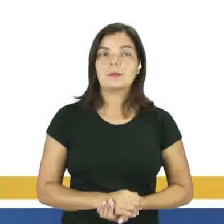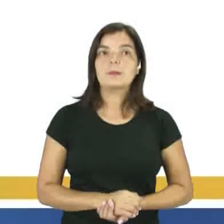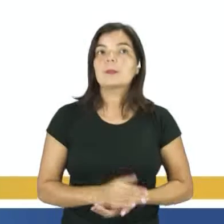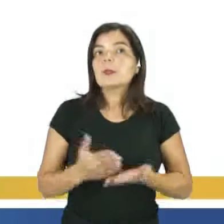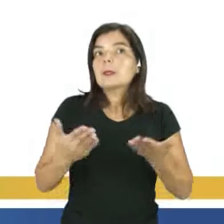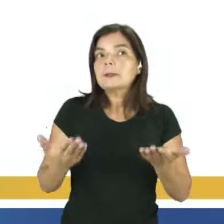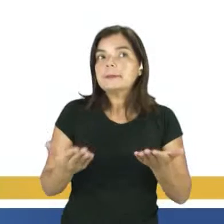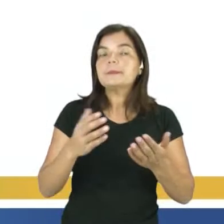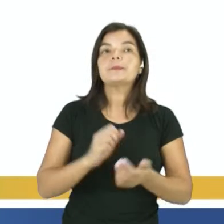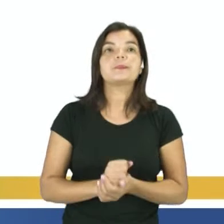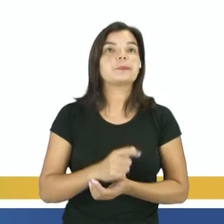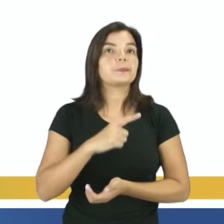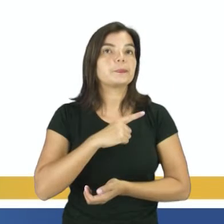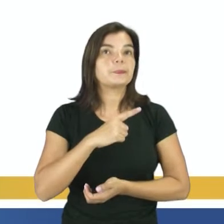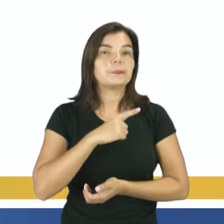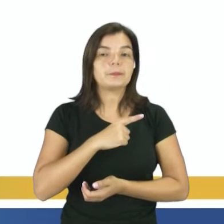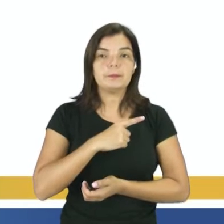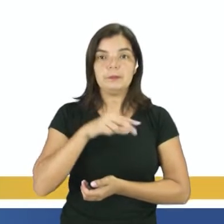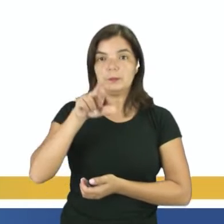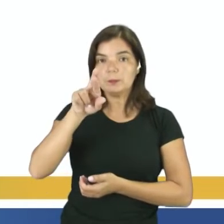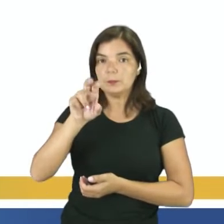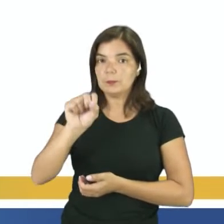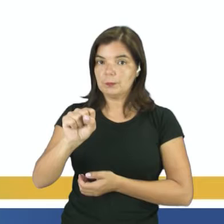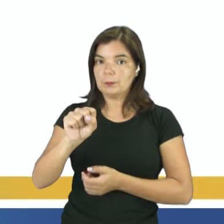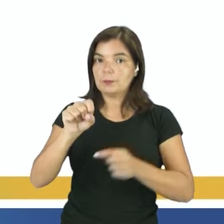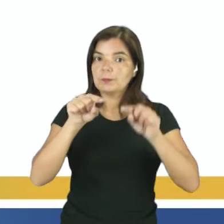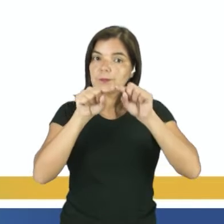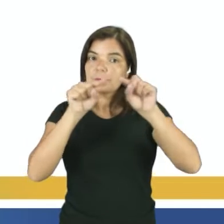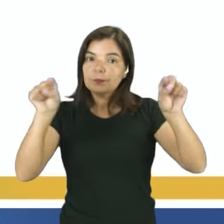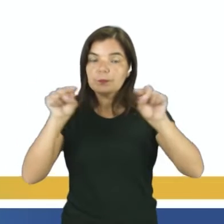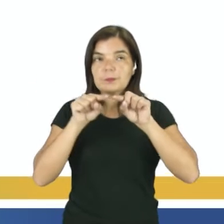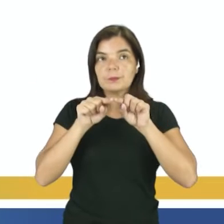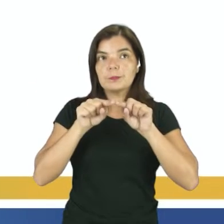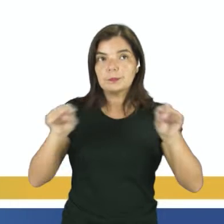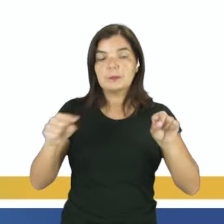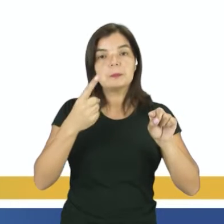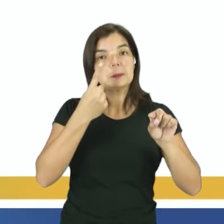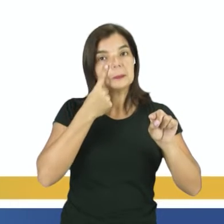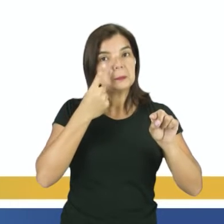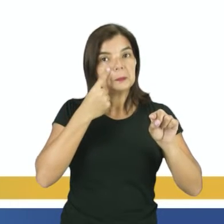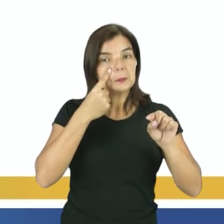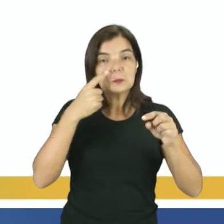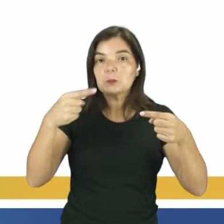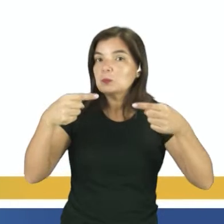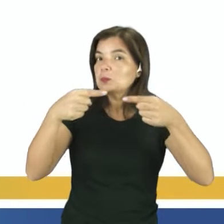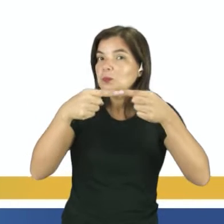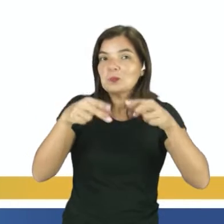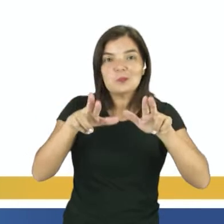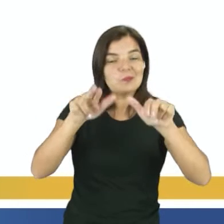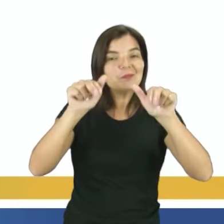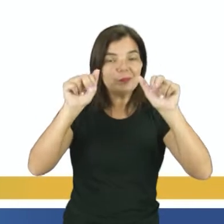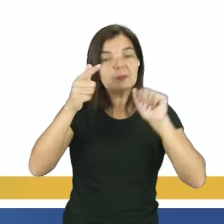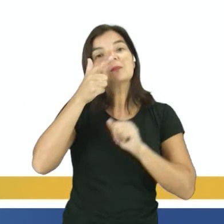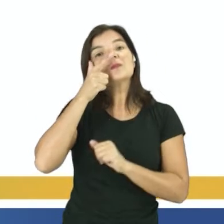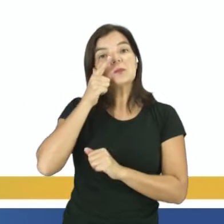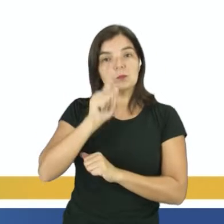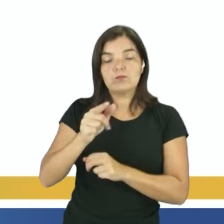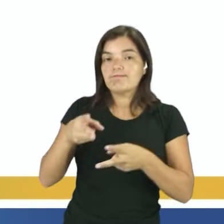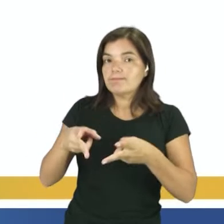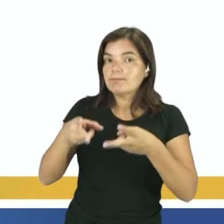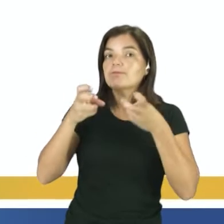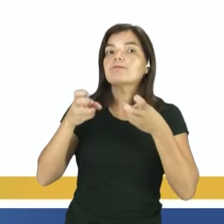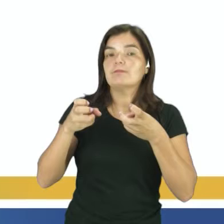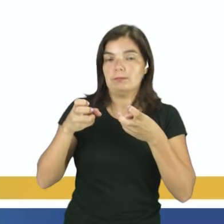Então aqui, gente, nós temos quando R e S são paralelas. Repare que elas não se tocam e você consegue intuitivamente